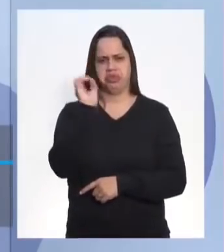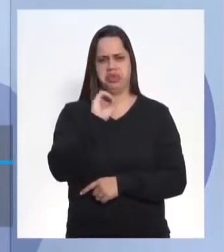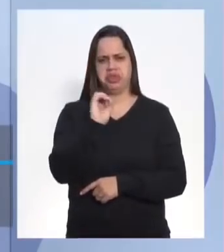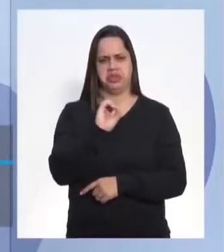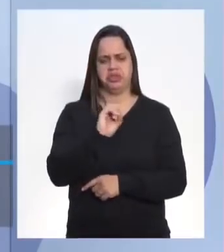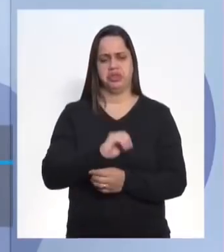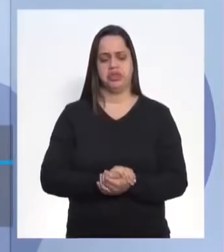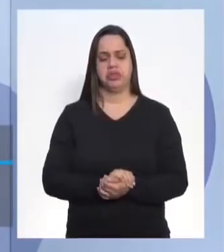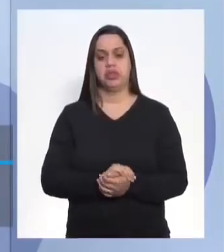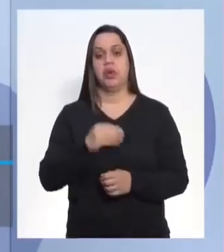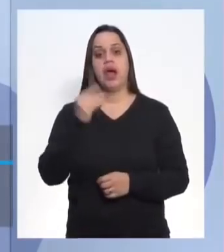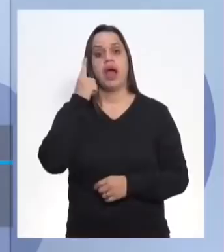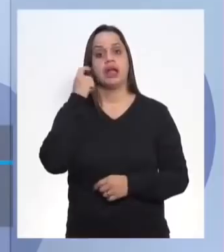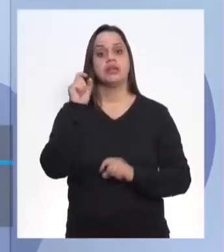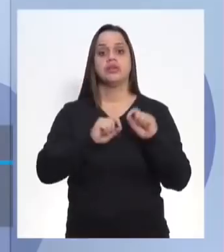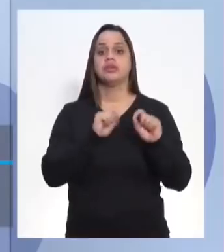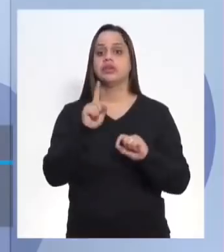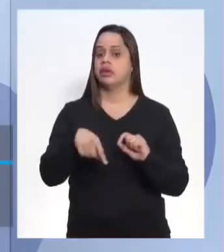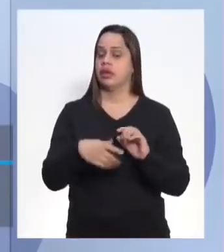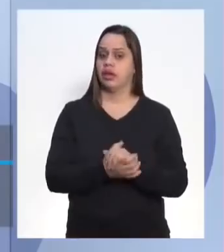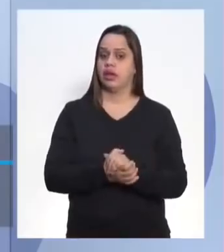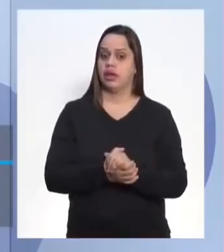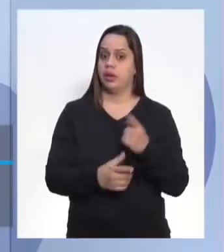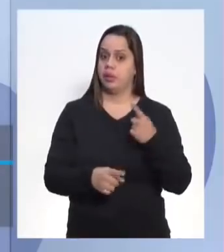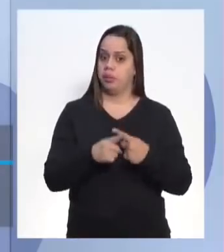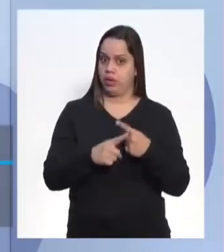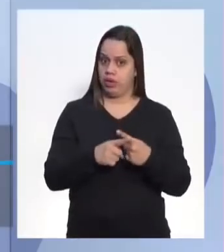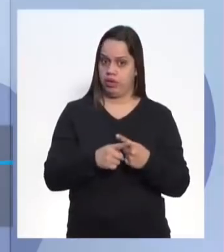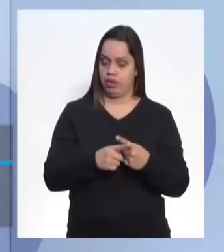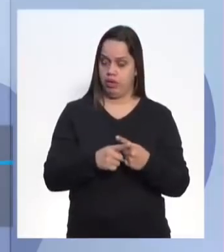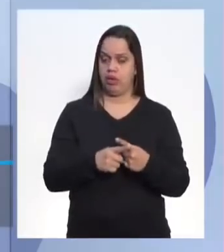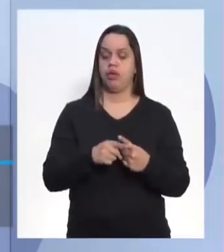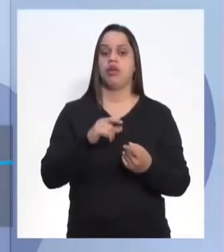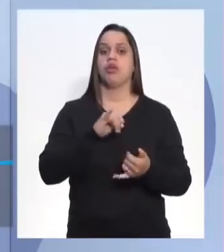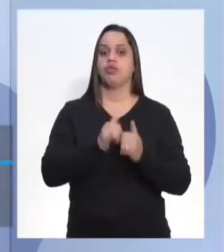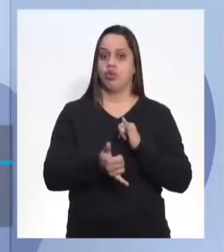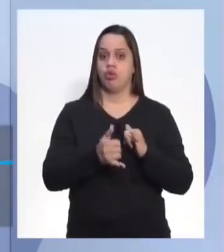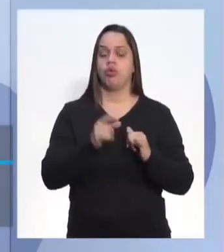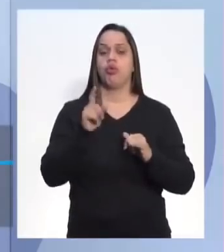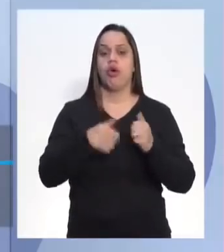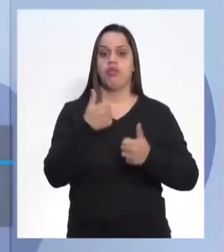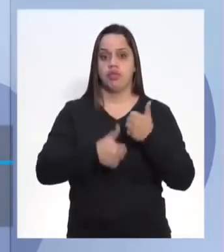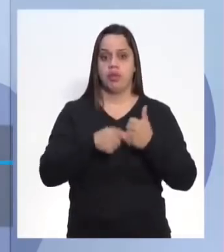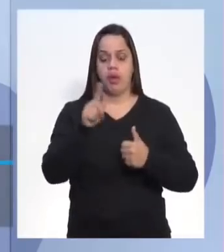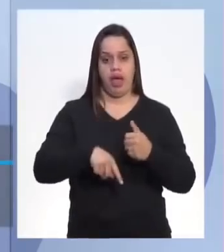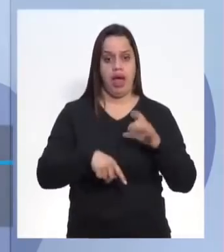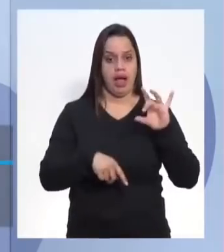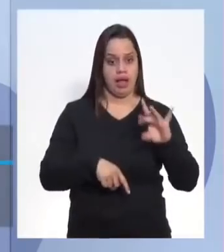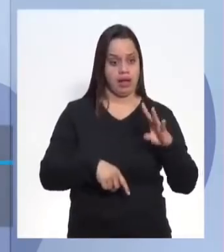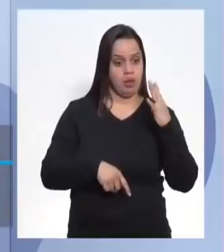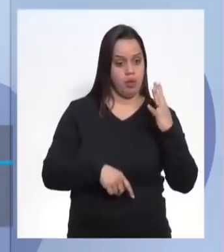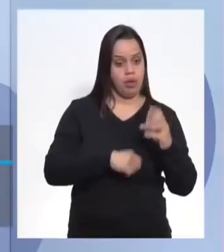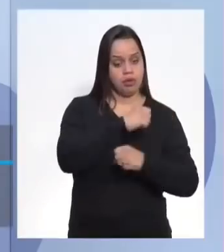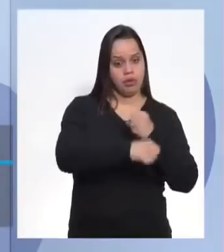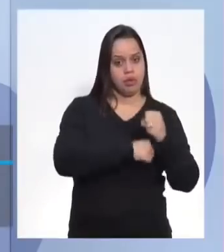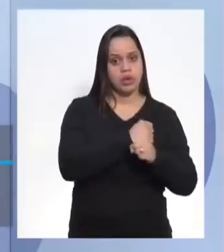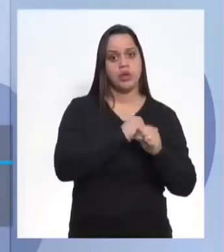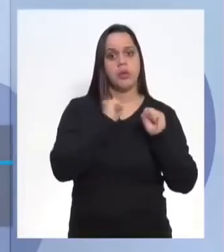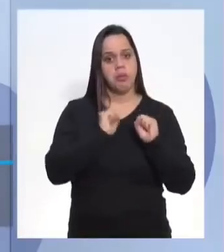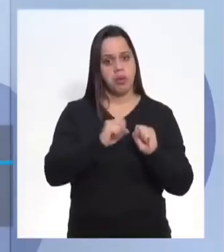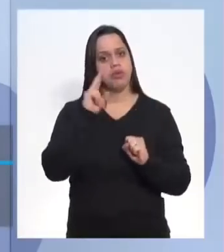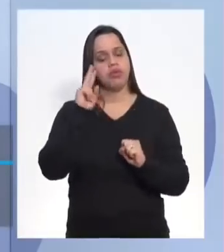Então, qual que é a ideia, Júlia? Como a Copa é de 4 em 4 anos, eu posso considerar 1958,